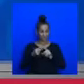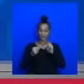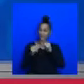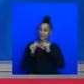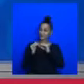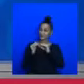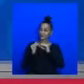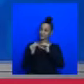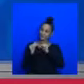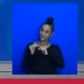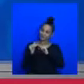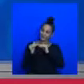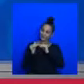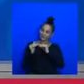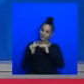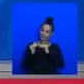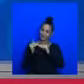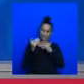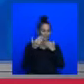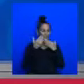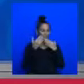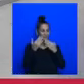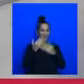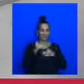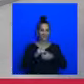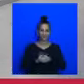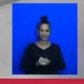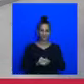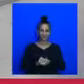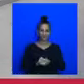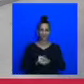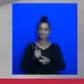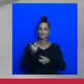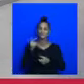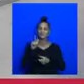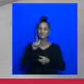Sena? Sim, confirma. Sim, confirma. Obrigado. Após a apuração, você...